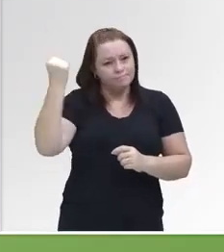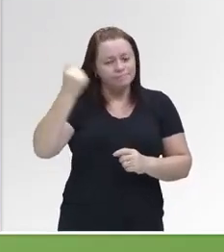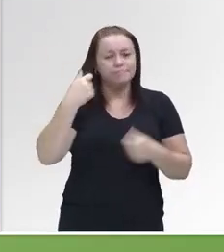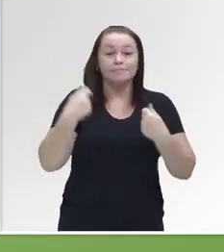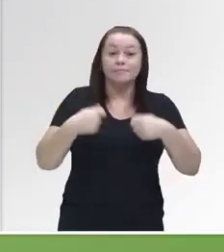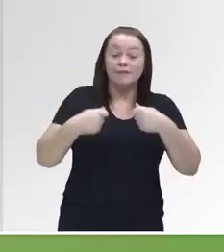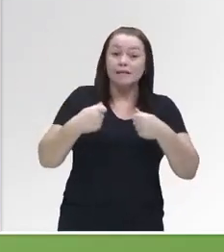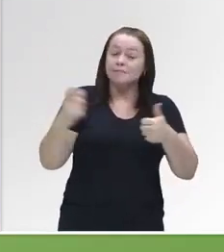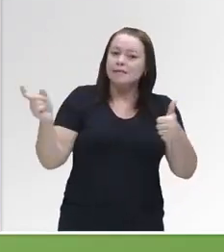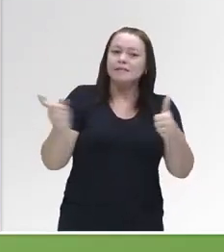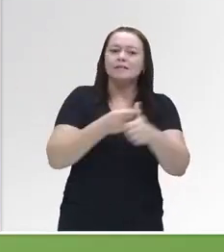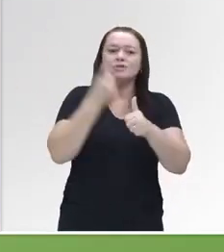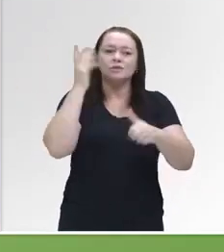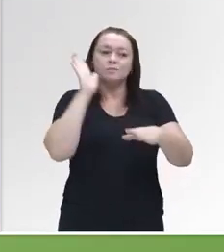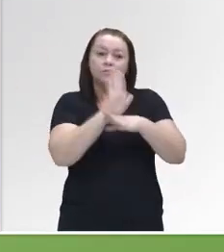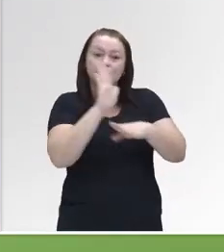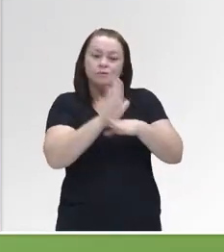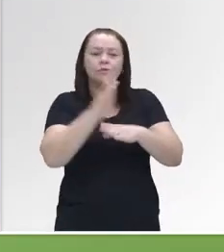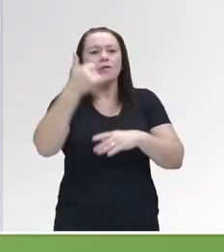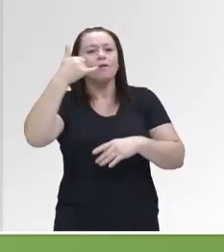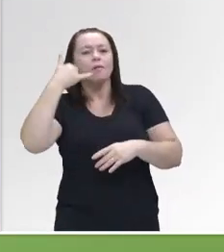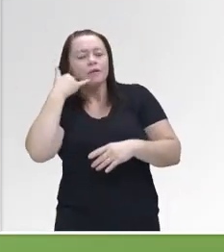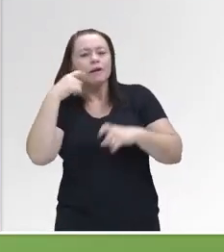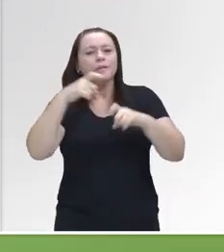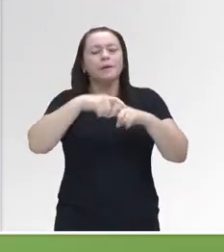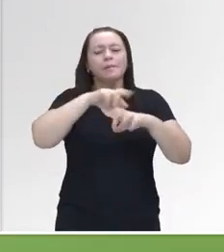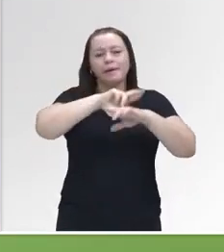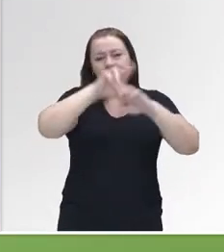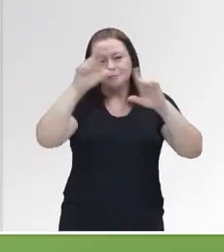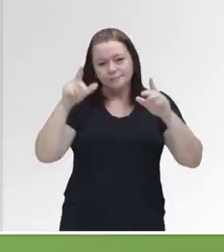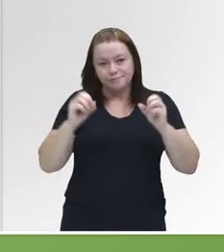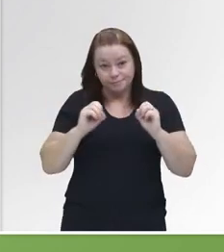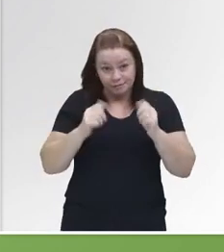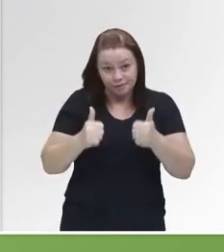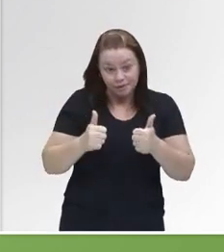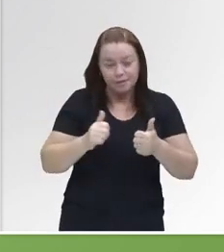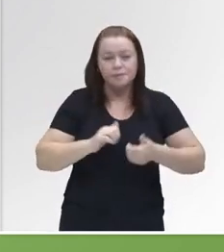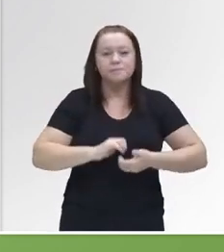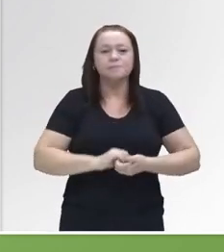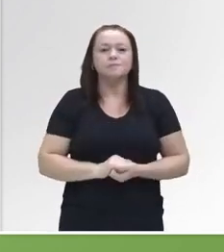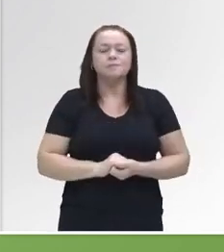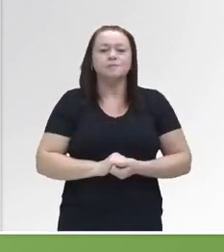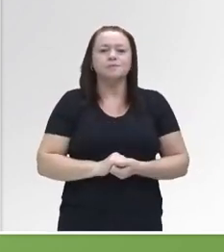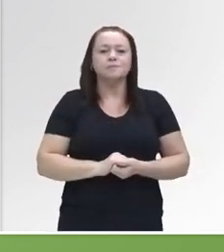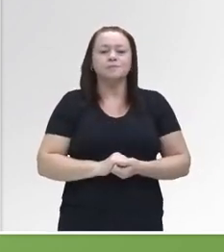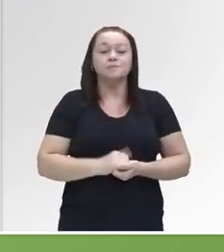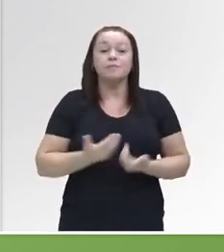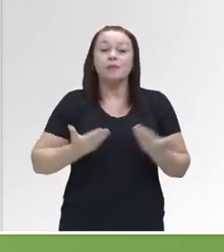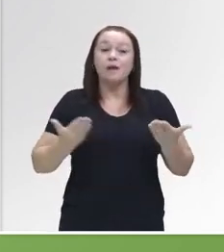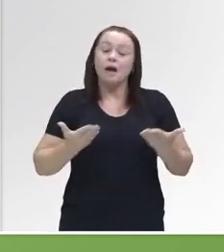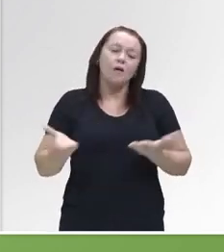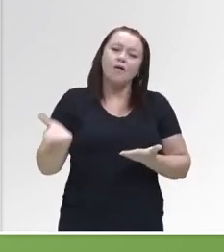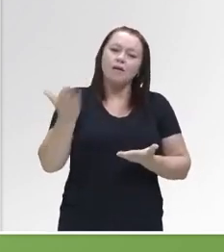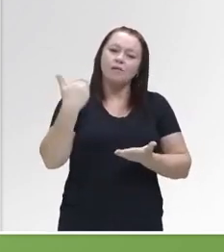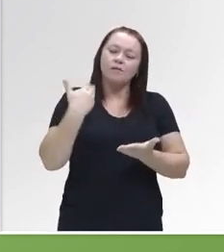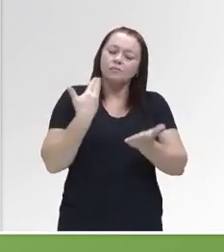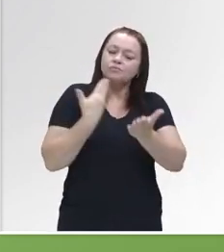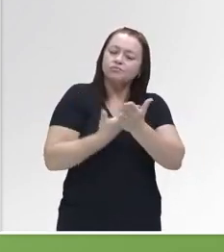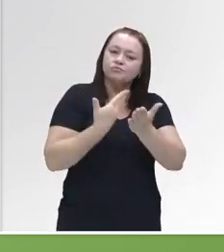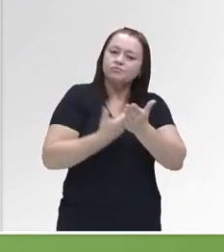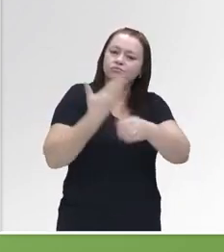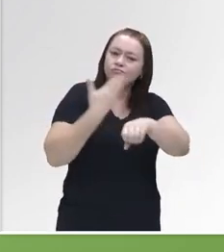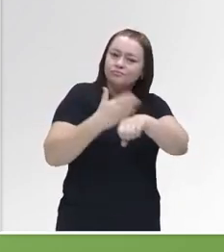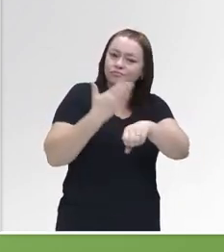de primeiros socorros, tudo bem? Vamos para o nosso exercitando crianças, vamos